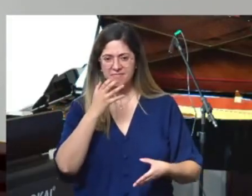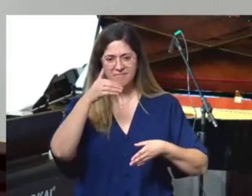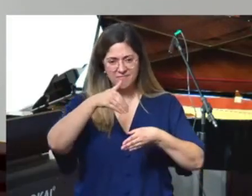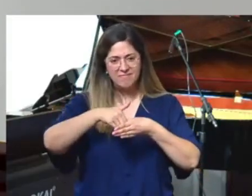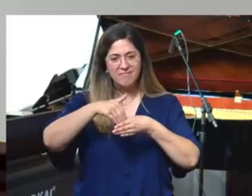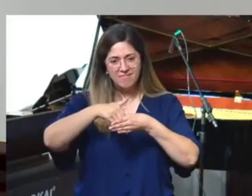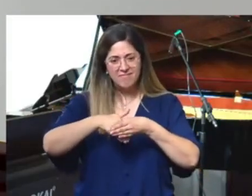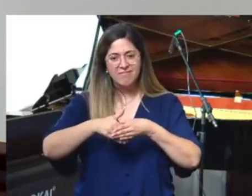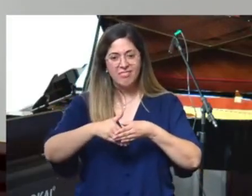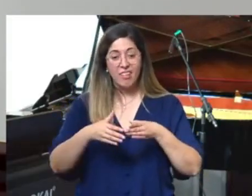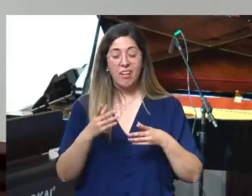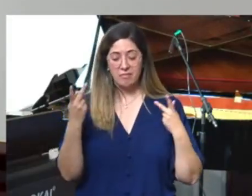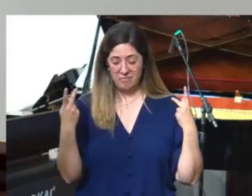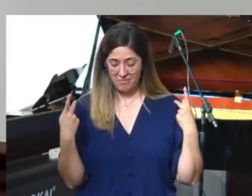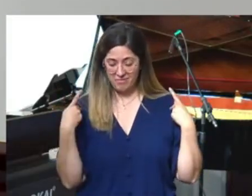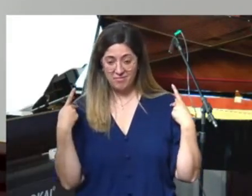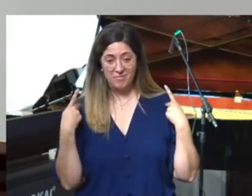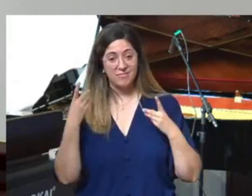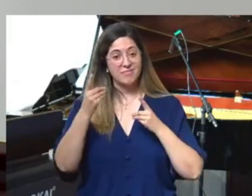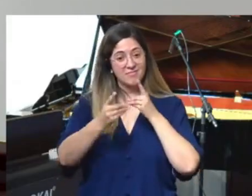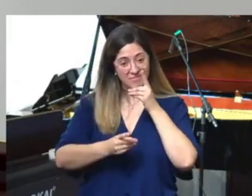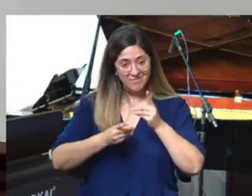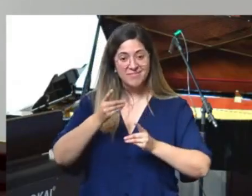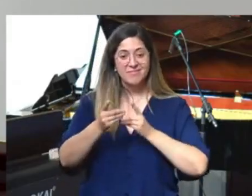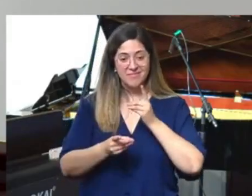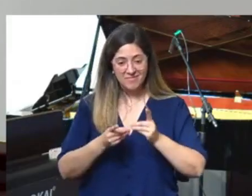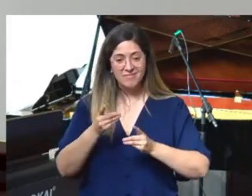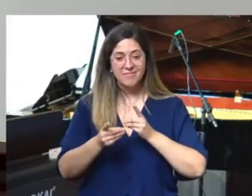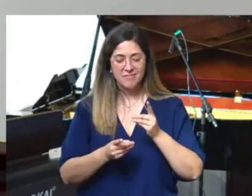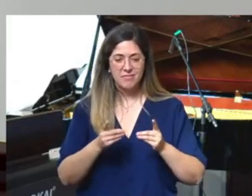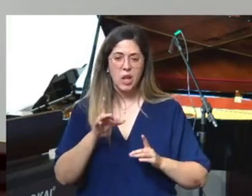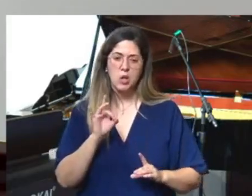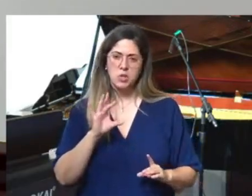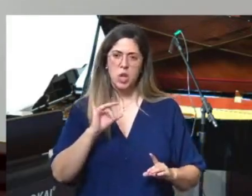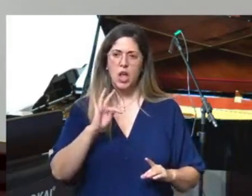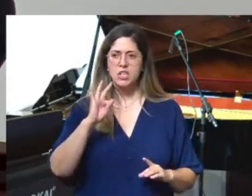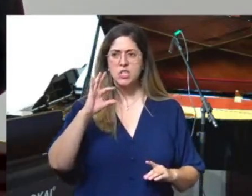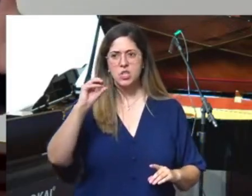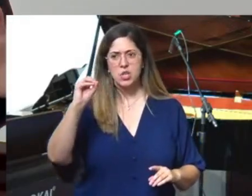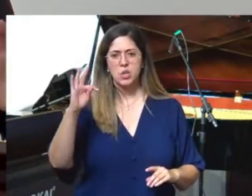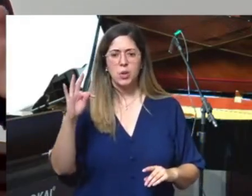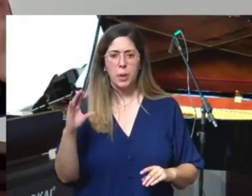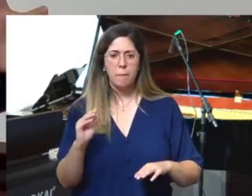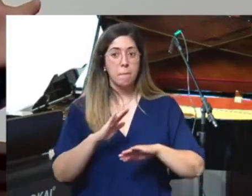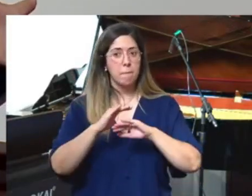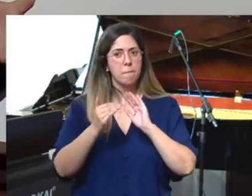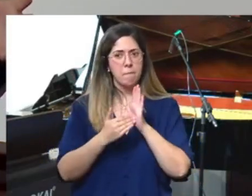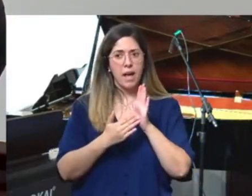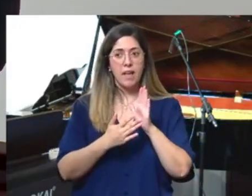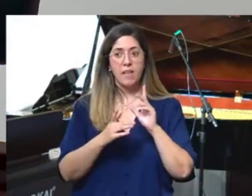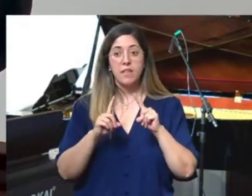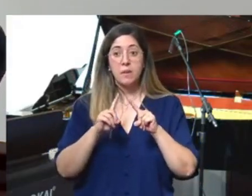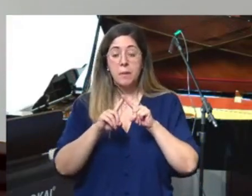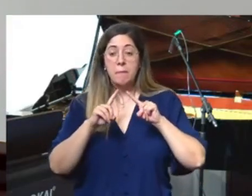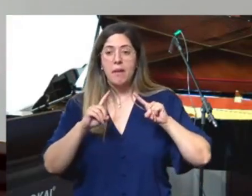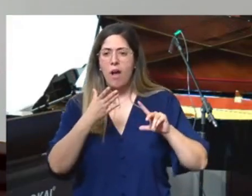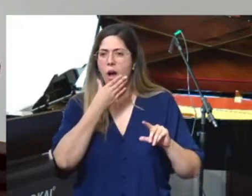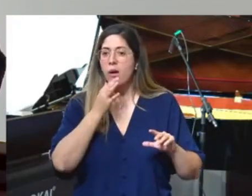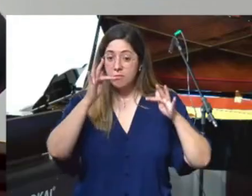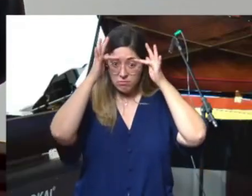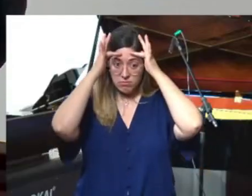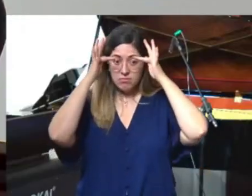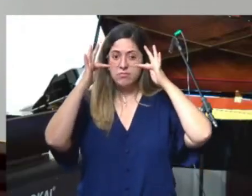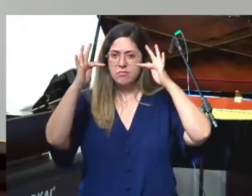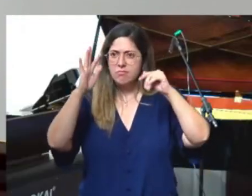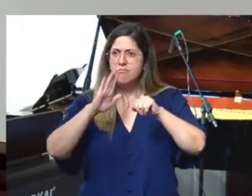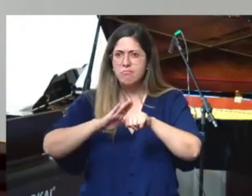igreja assim possa ser pastoreada. Não somente Tito, mas homens fiéis, tementes ao